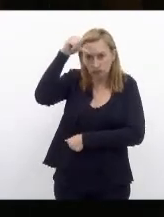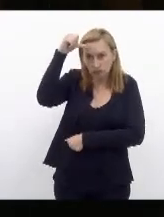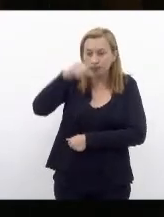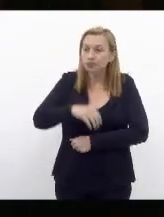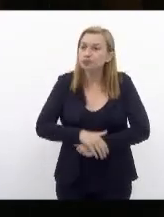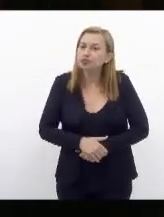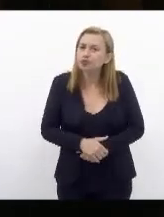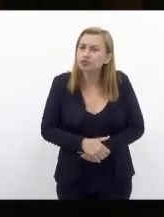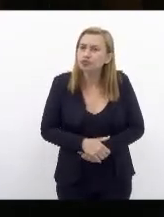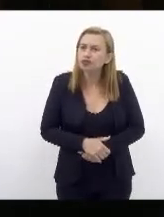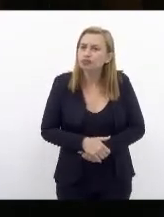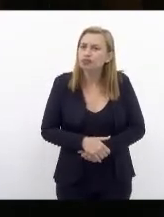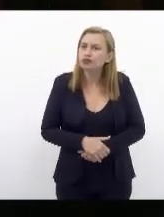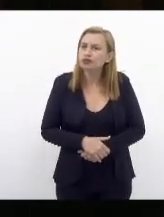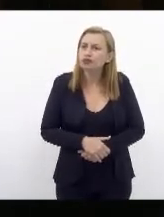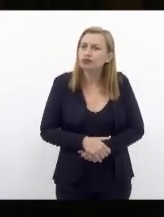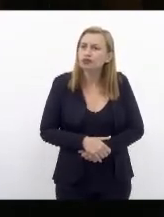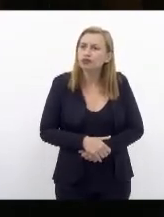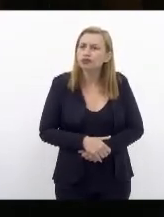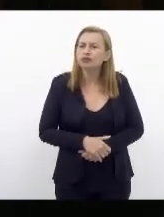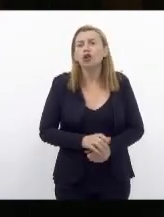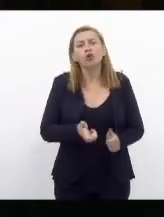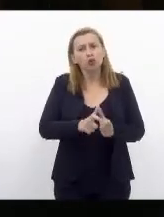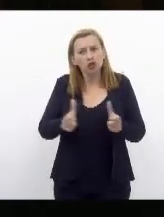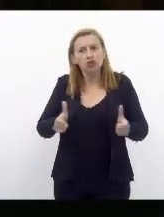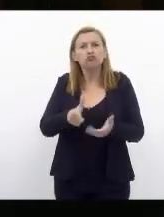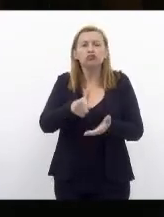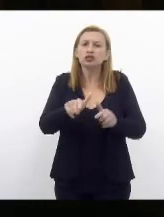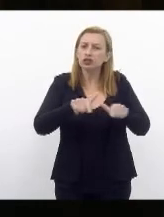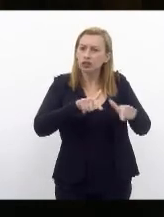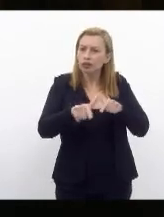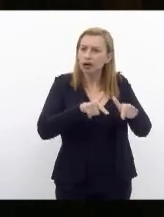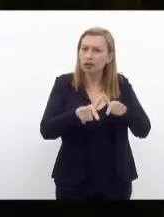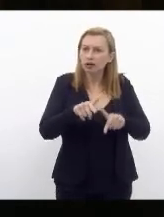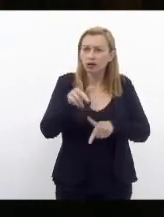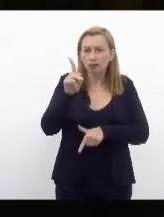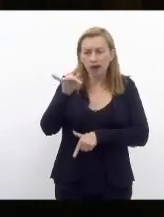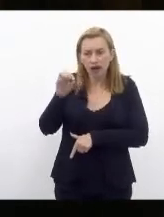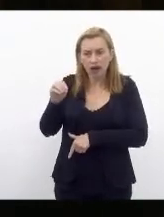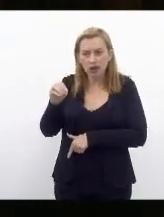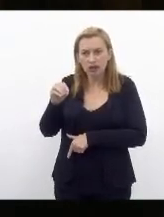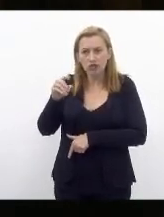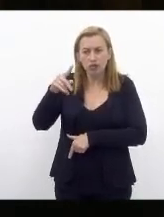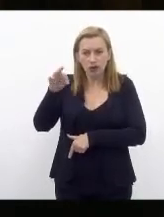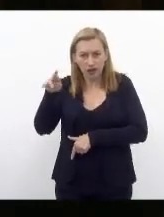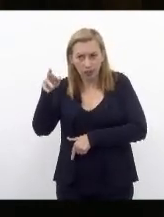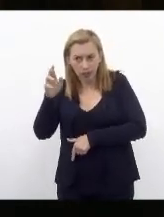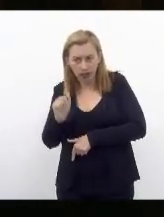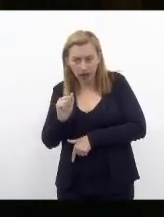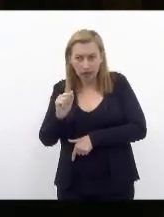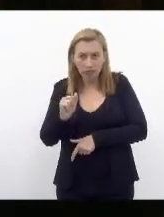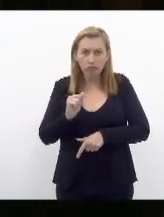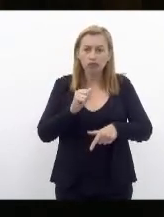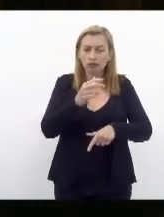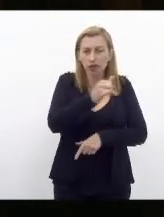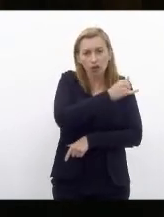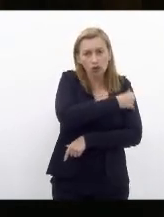Castro, que está realizando um grande trabalho no Palácio Guanabara, um grande trabalho para o Rio de